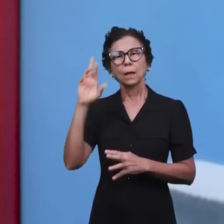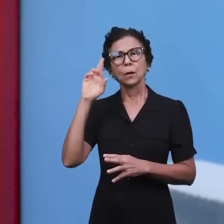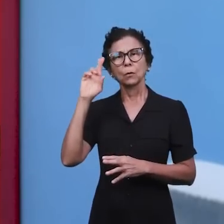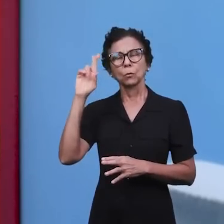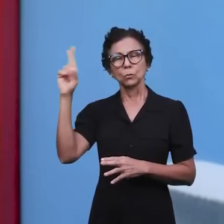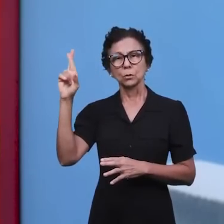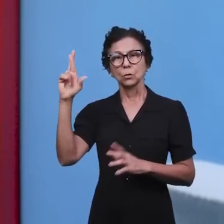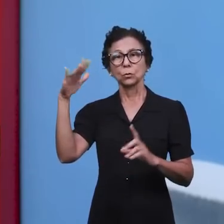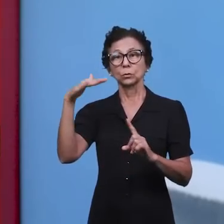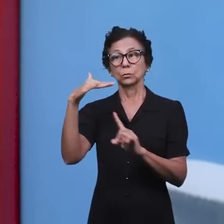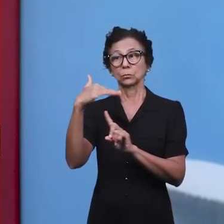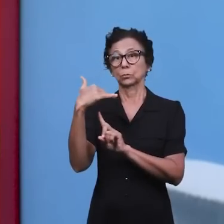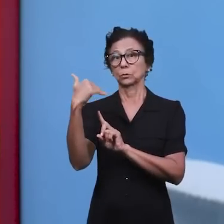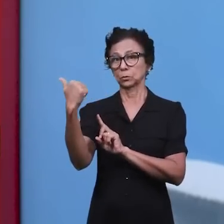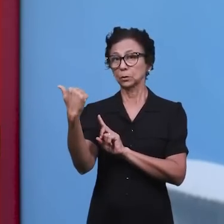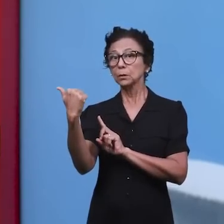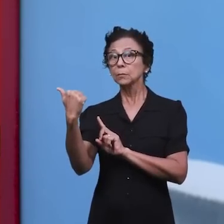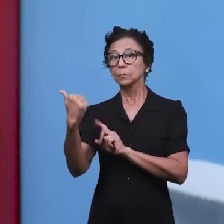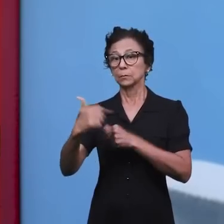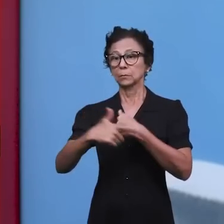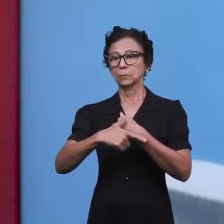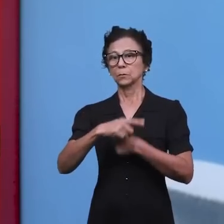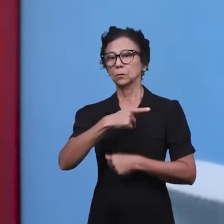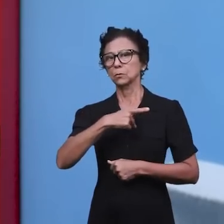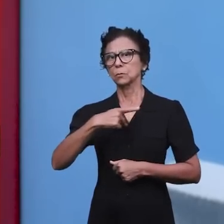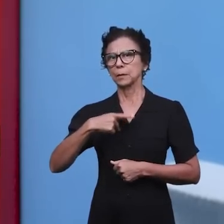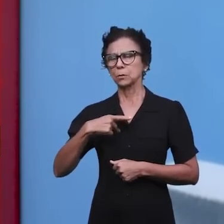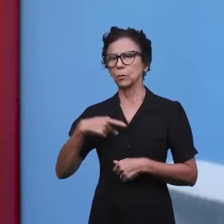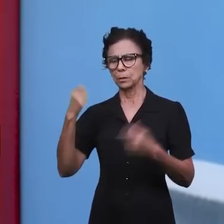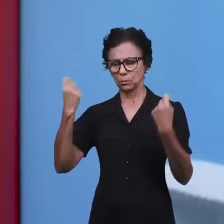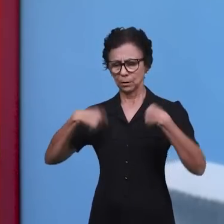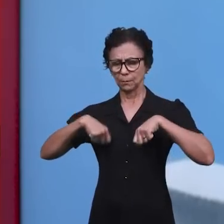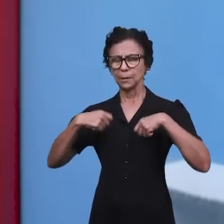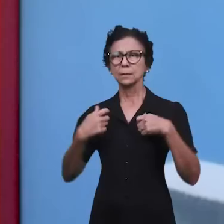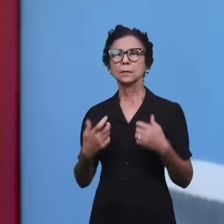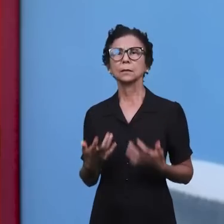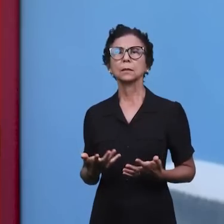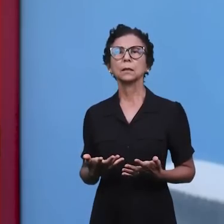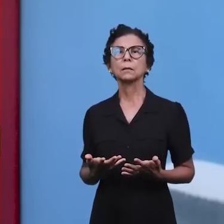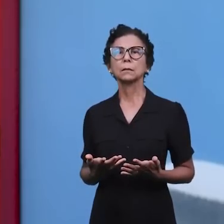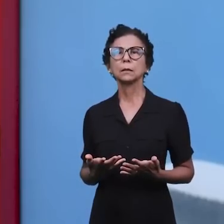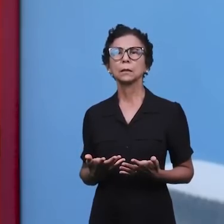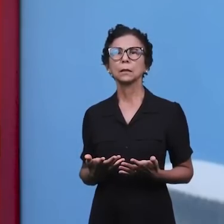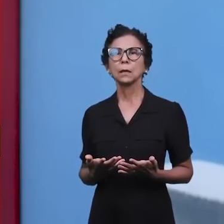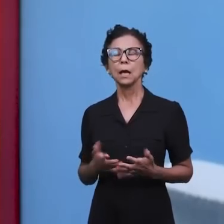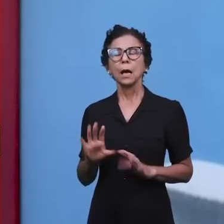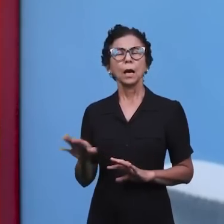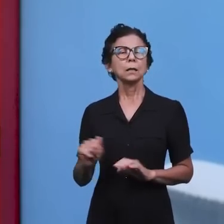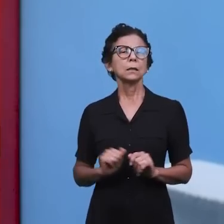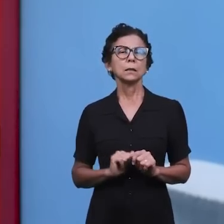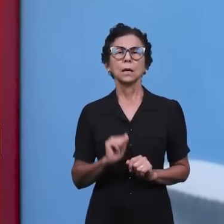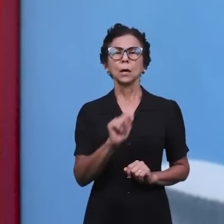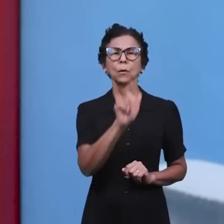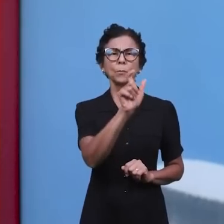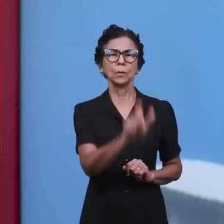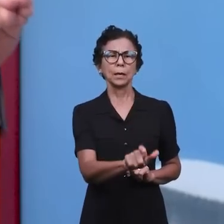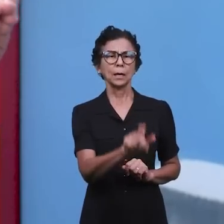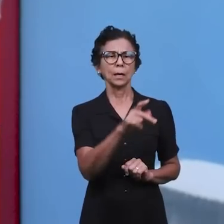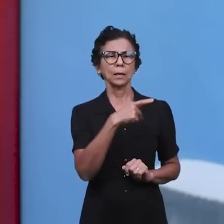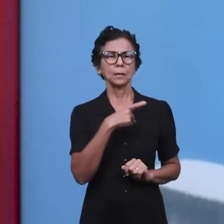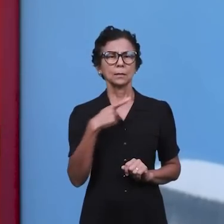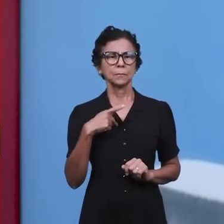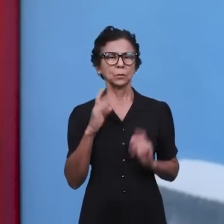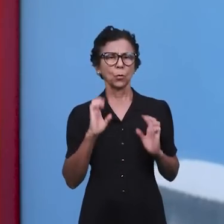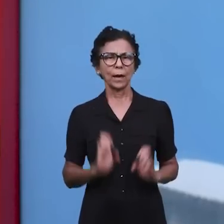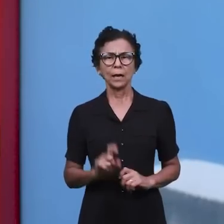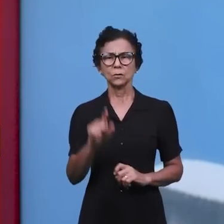nos levanta para essa função, Ele nos dá capacidade para isso. Isso não é uma cara, não, porque fulano é muito ético, o outro não. Se você não